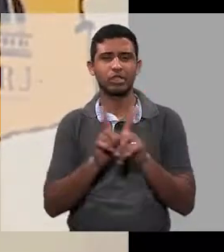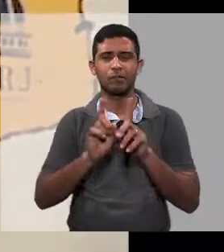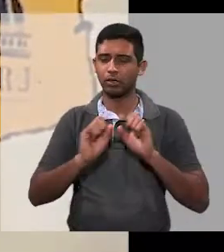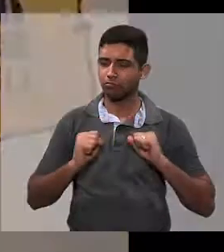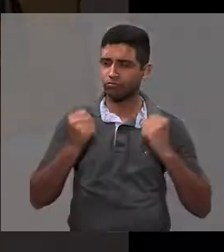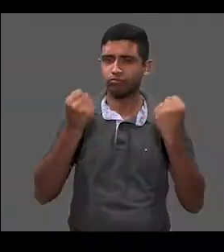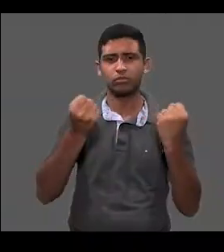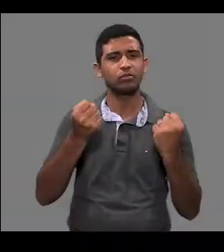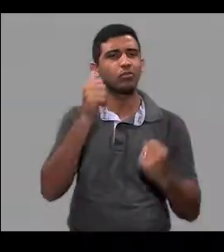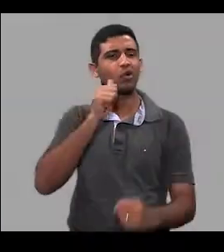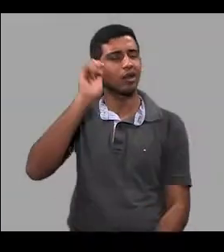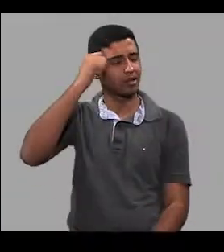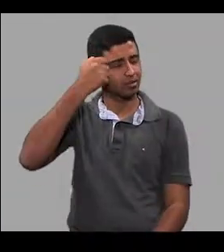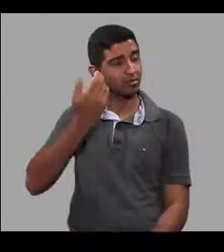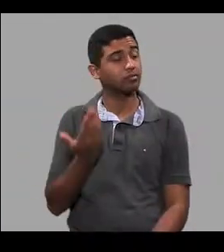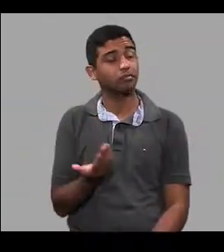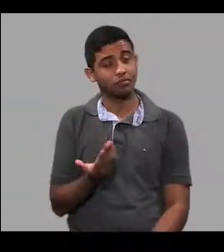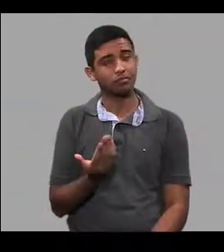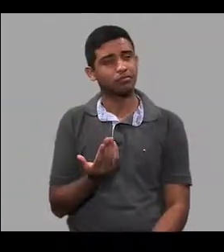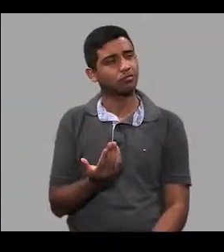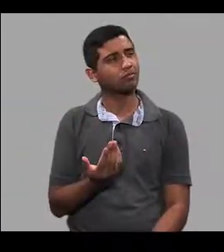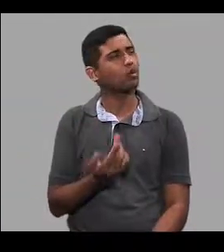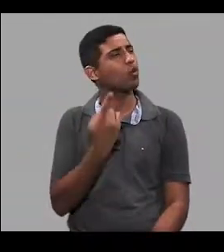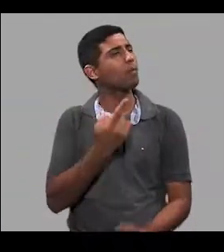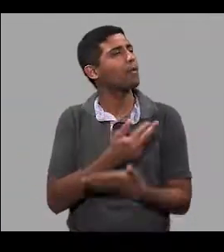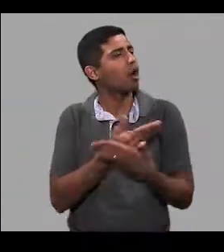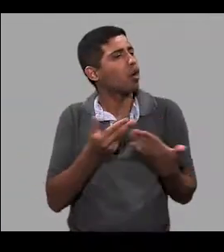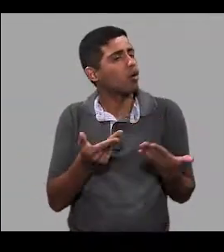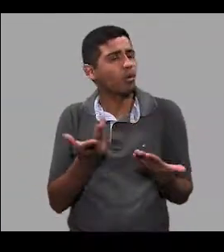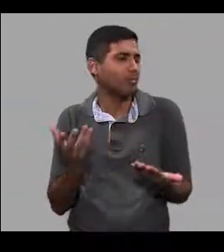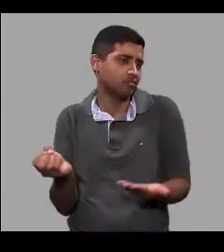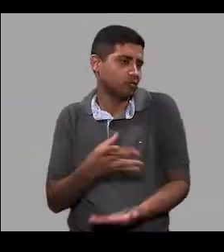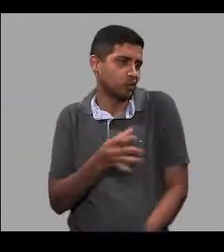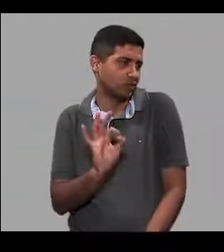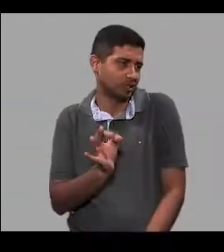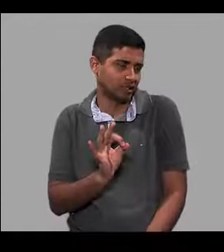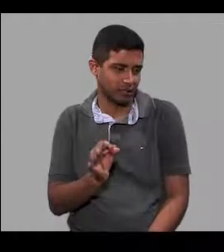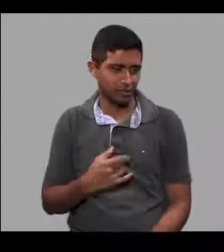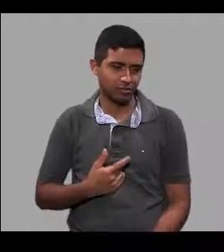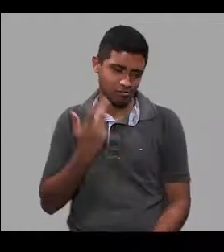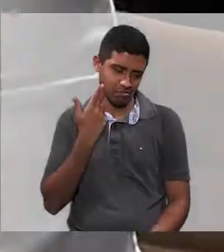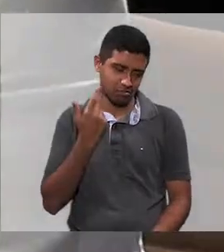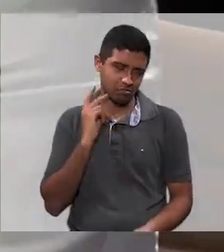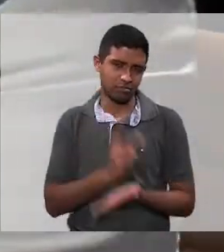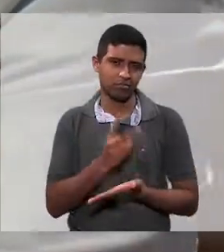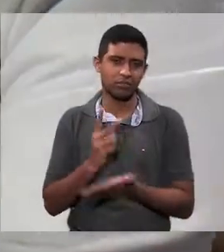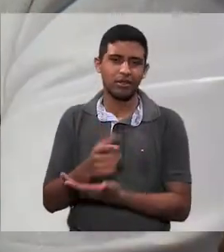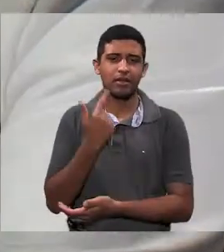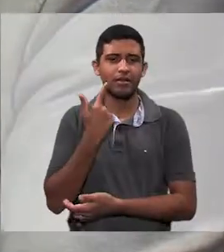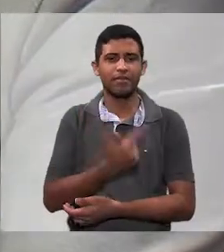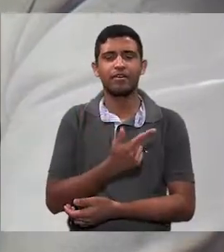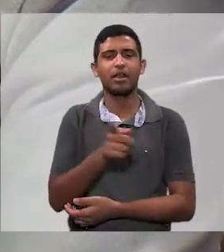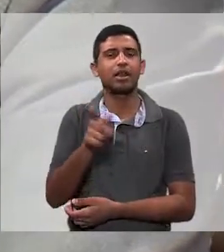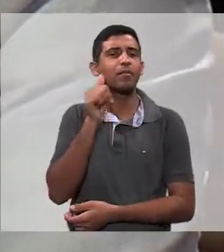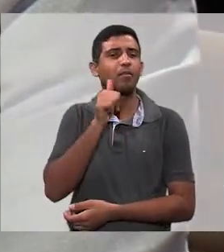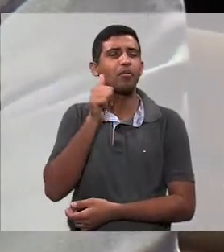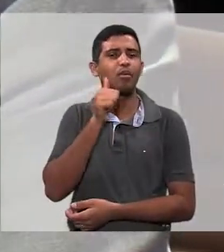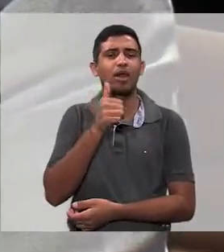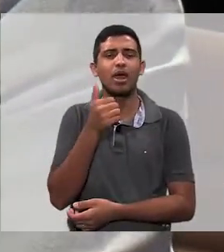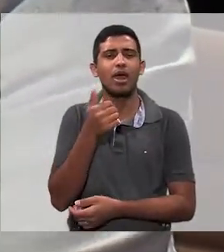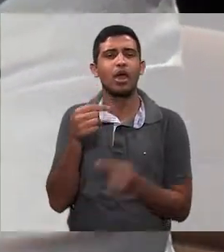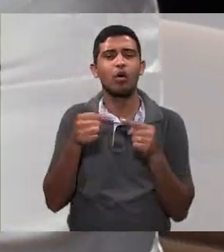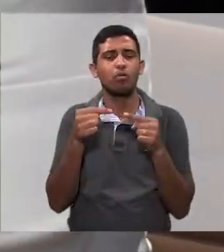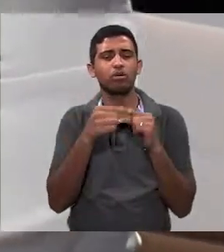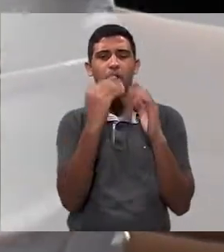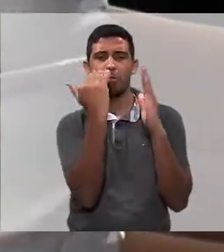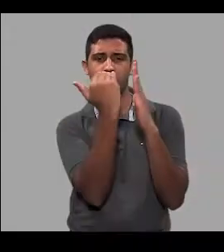reivindicações das mulheres negras. Uma coisa que, se não é novidade para ninguém, que as mulheres negras estão na base da pirâmide, né?